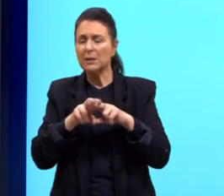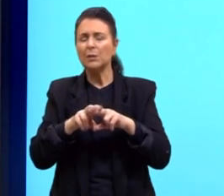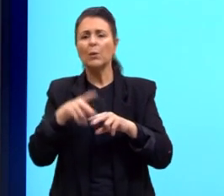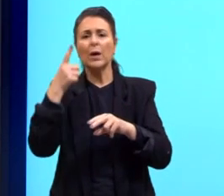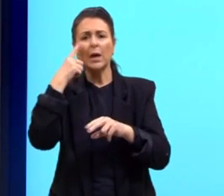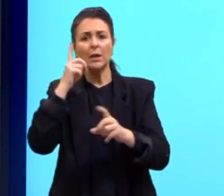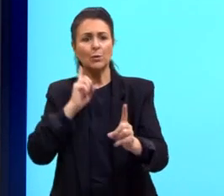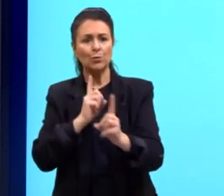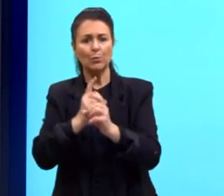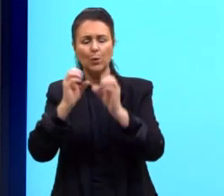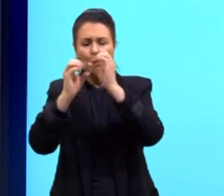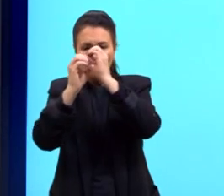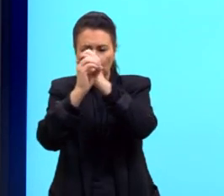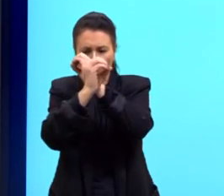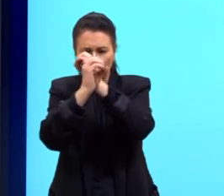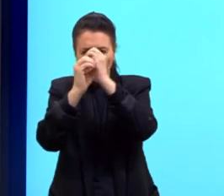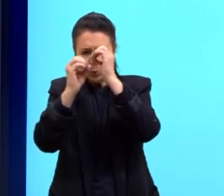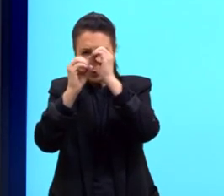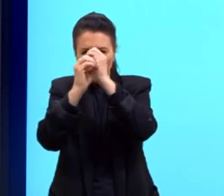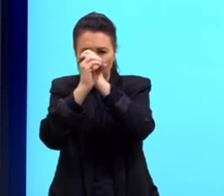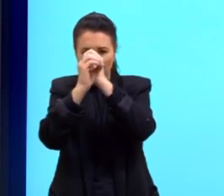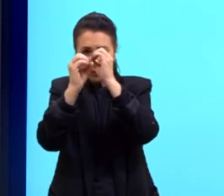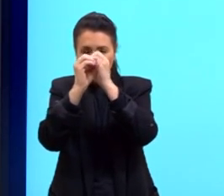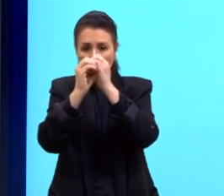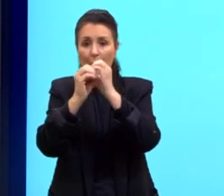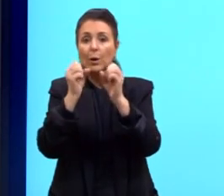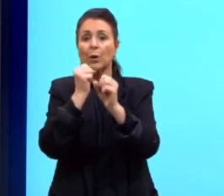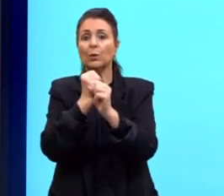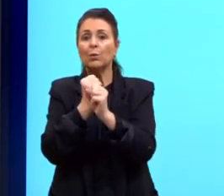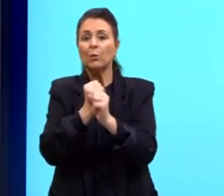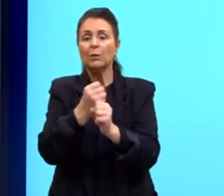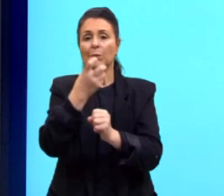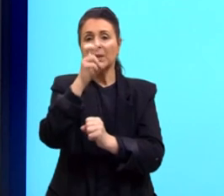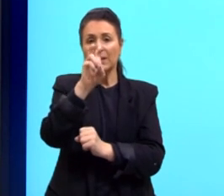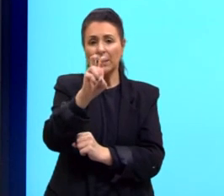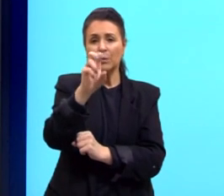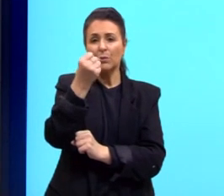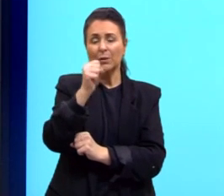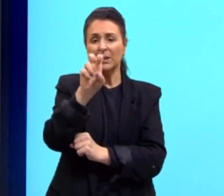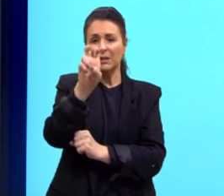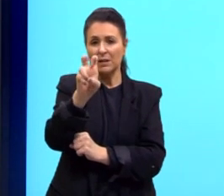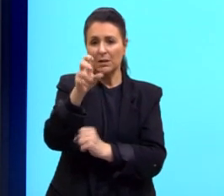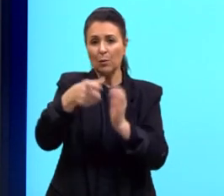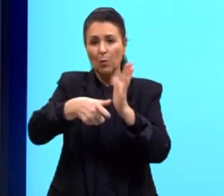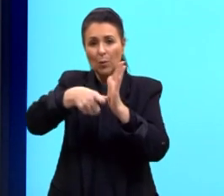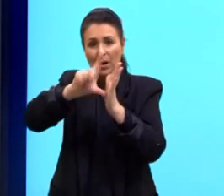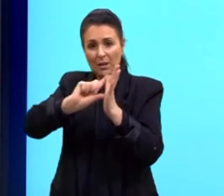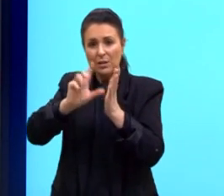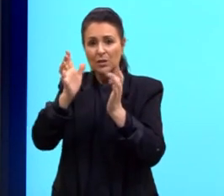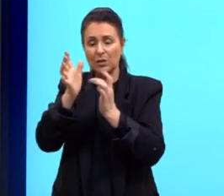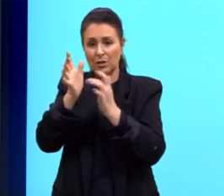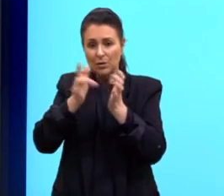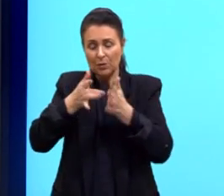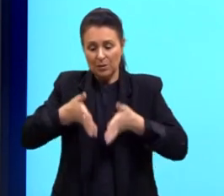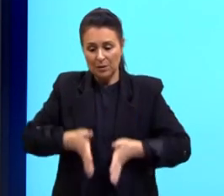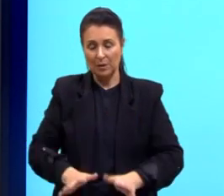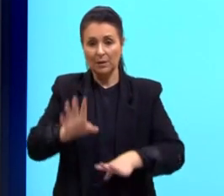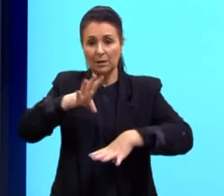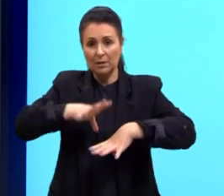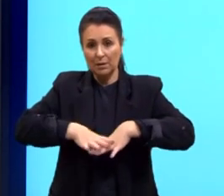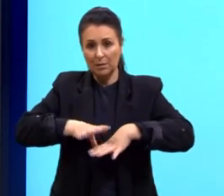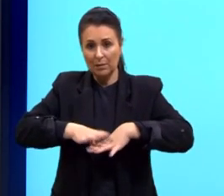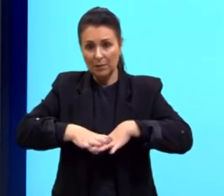o eclipse solar ocorrido no ano de 585 antes de Cristo na matemática mais